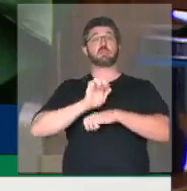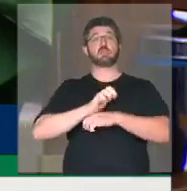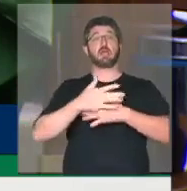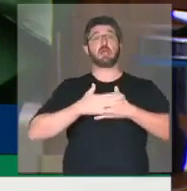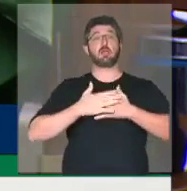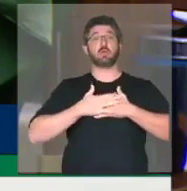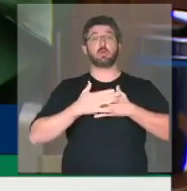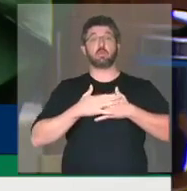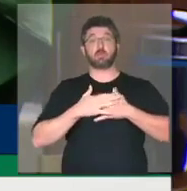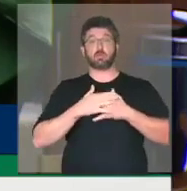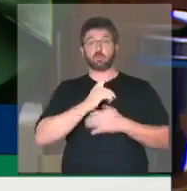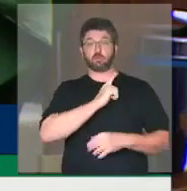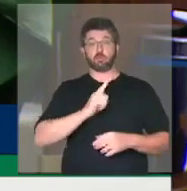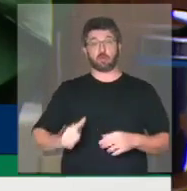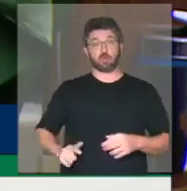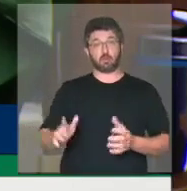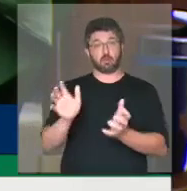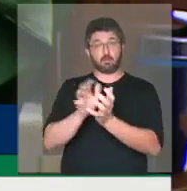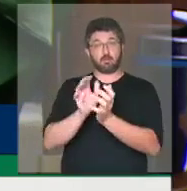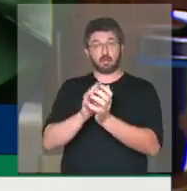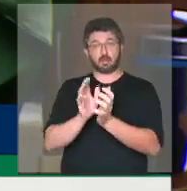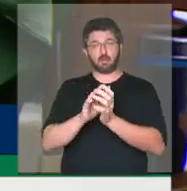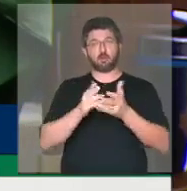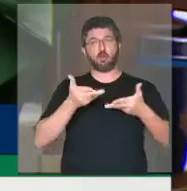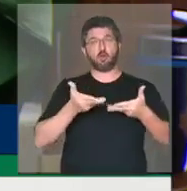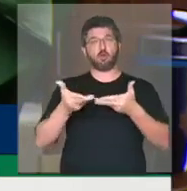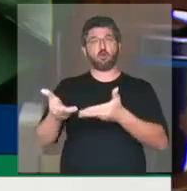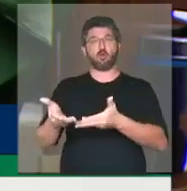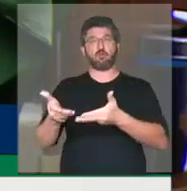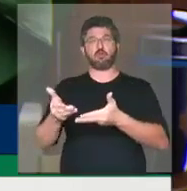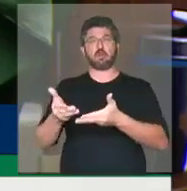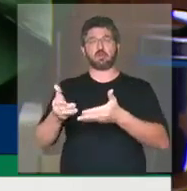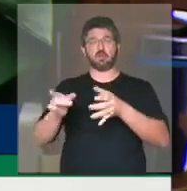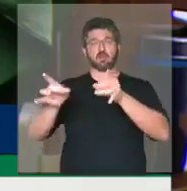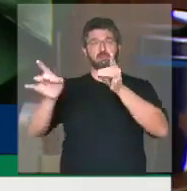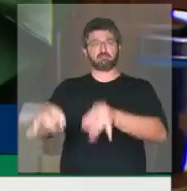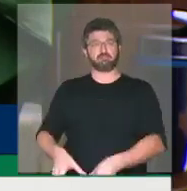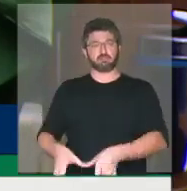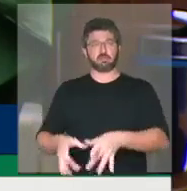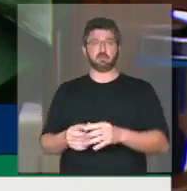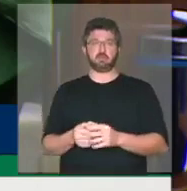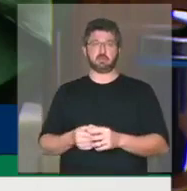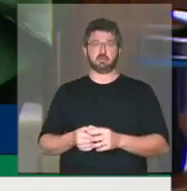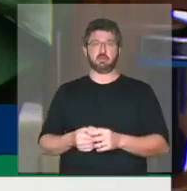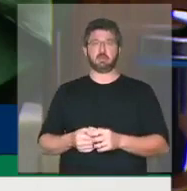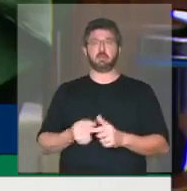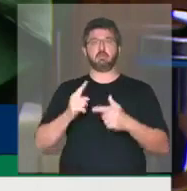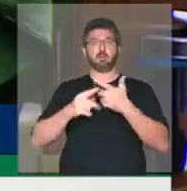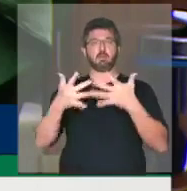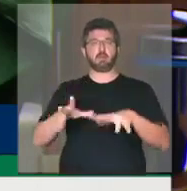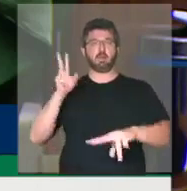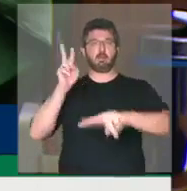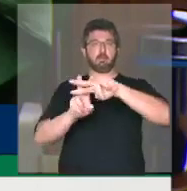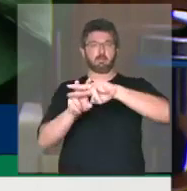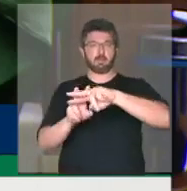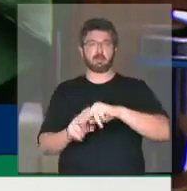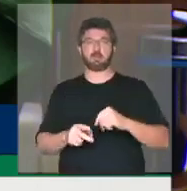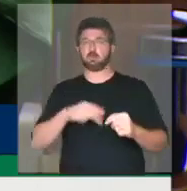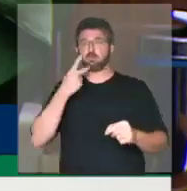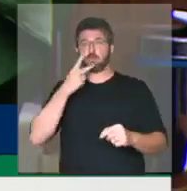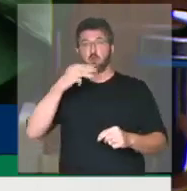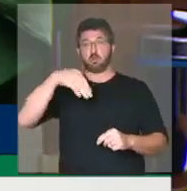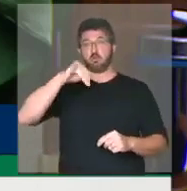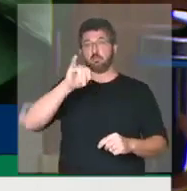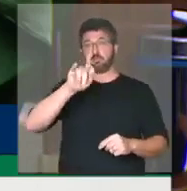que o governador de Pernambuco, que foi convidado a renunciar para não ser preso, e disse, doutor